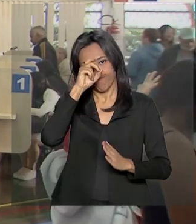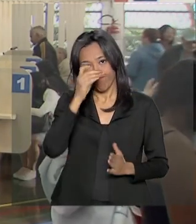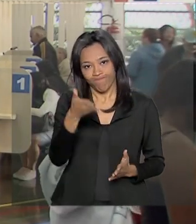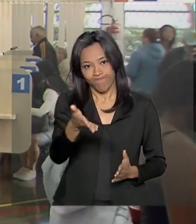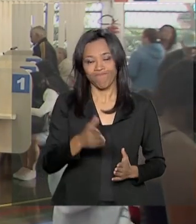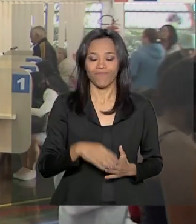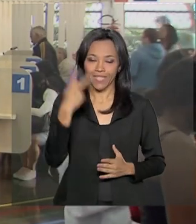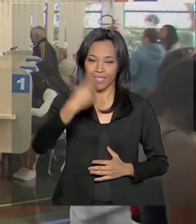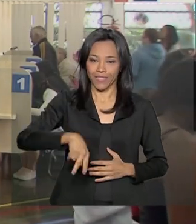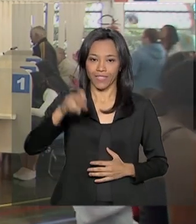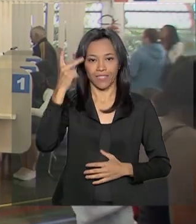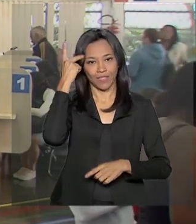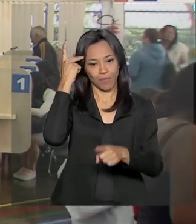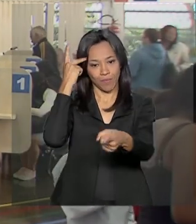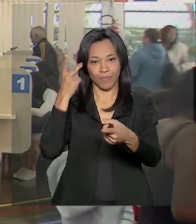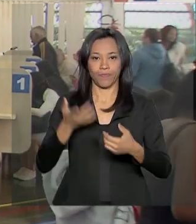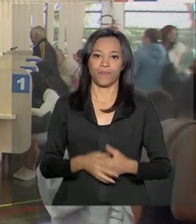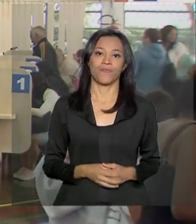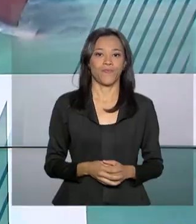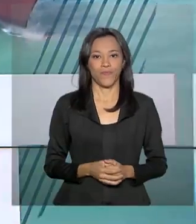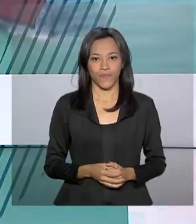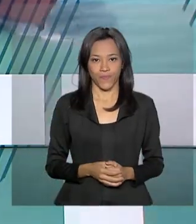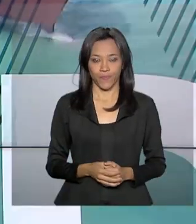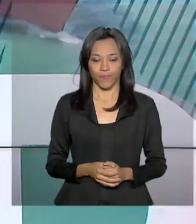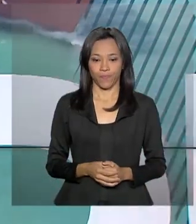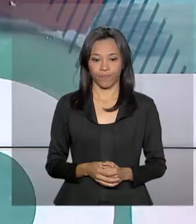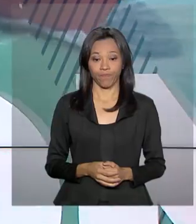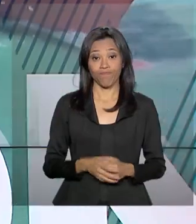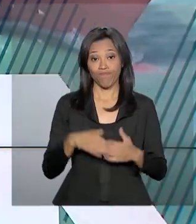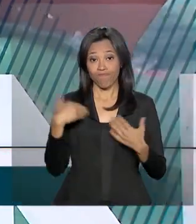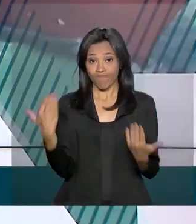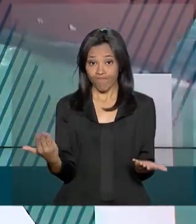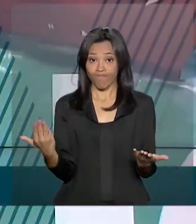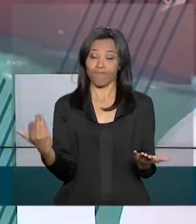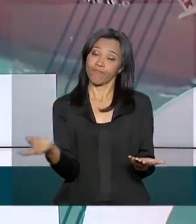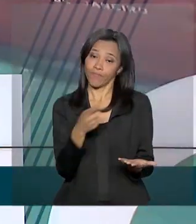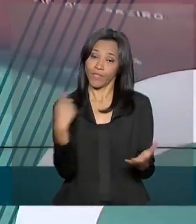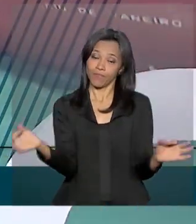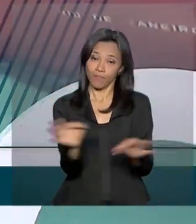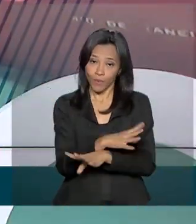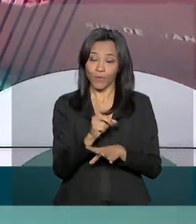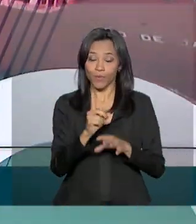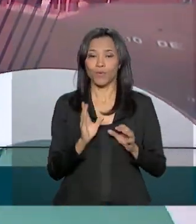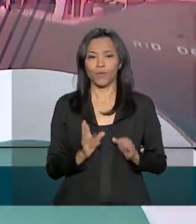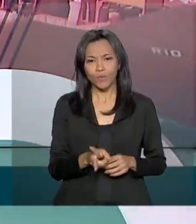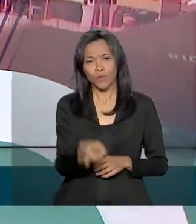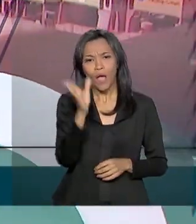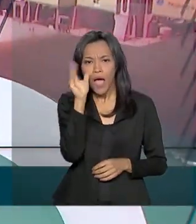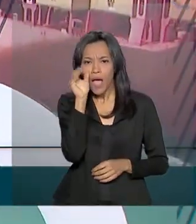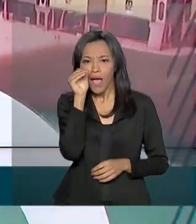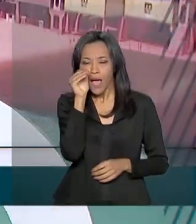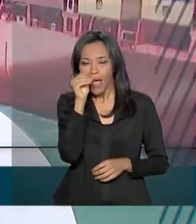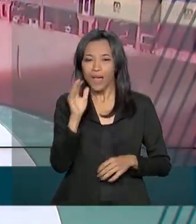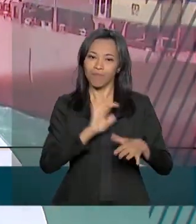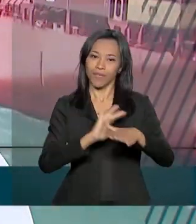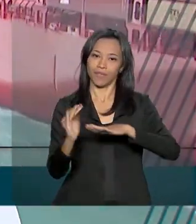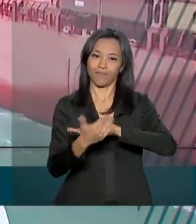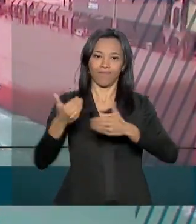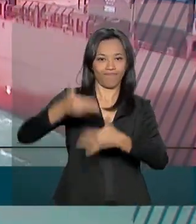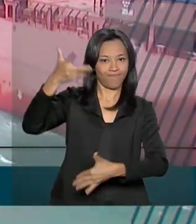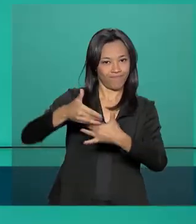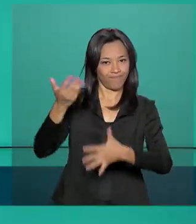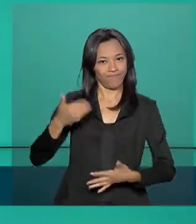ricardo ferraz para o governo agora e nós ficamos por aqui continue nos acompanhando também pelas redes sociais